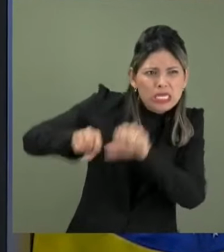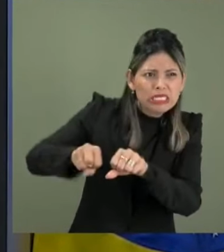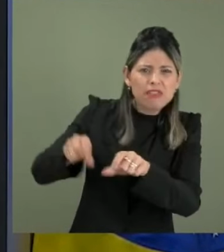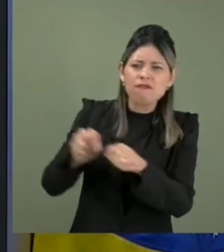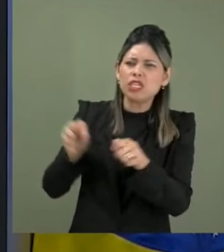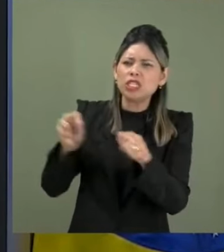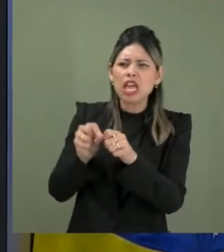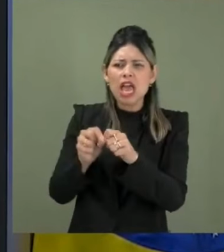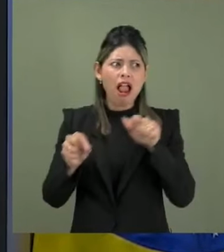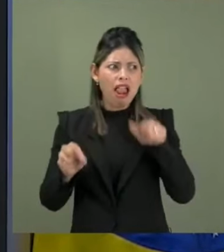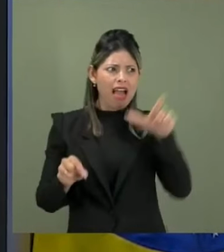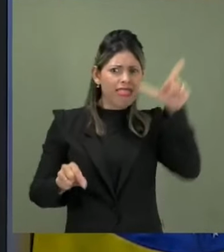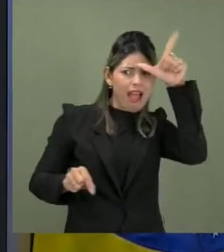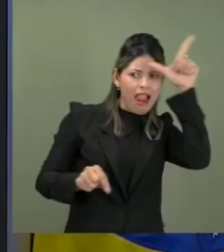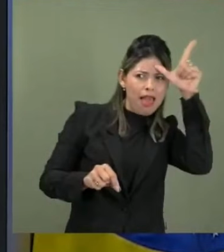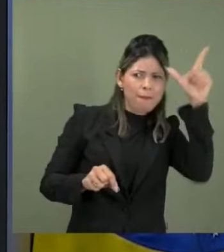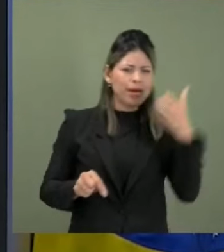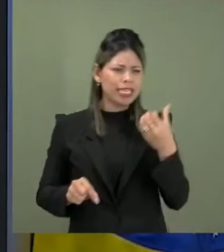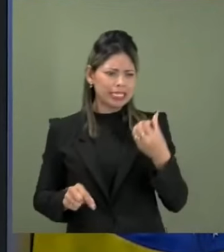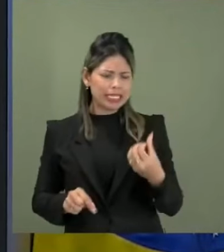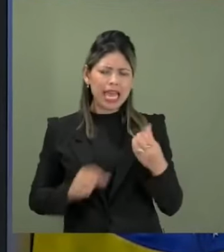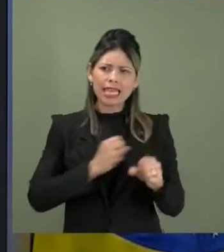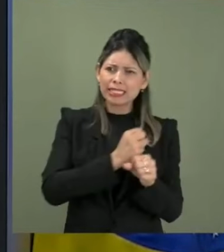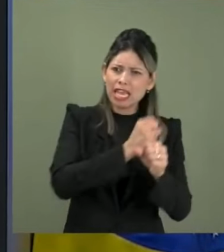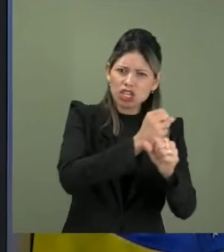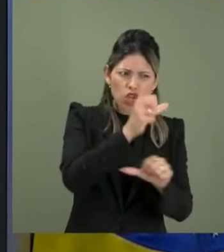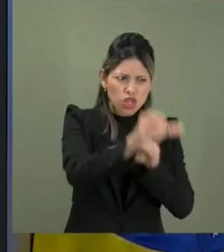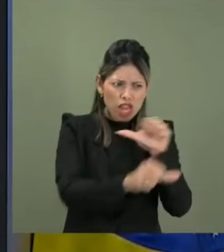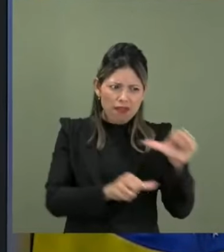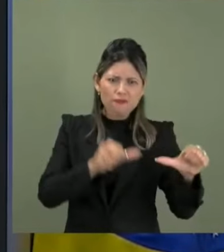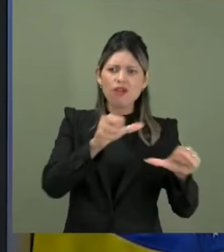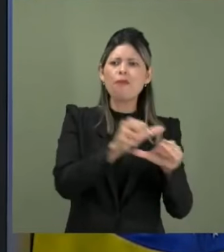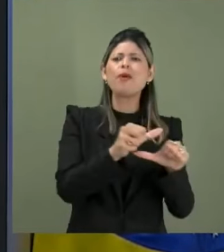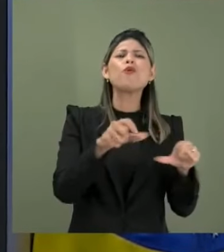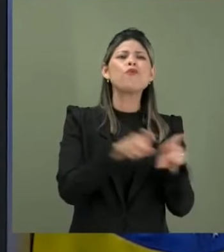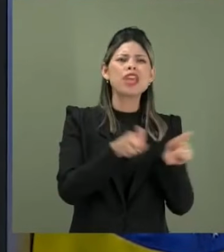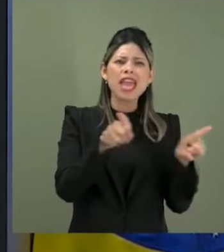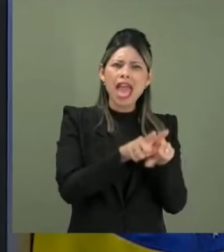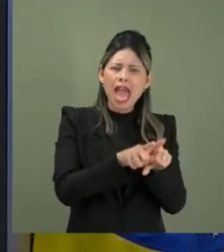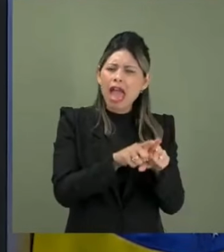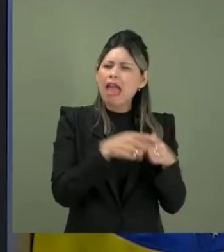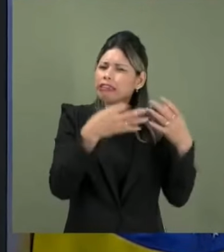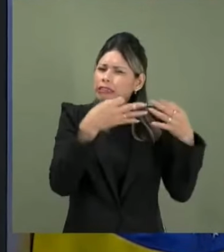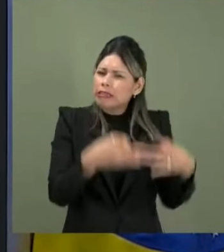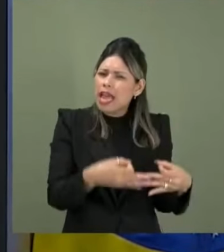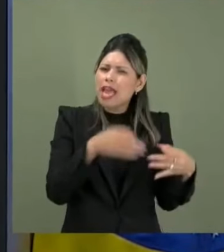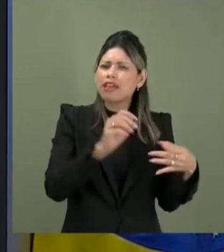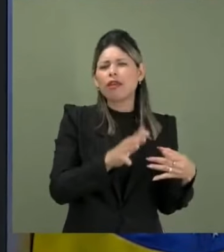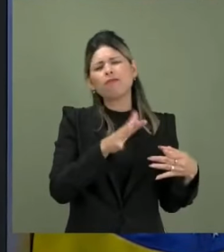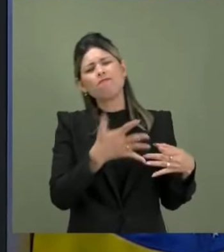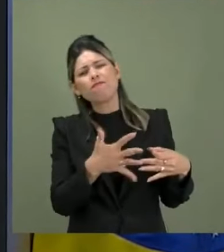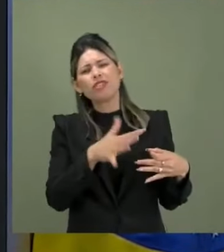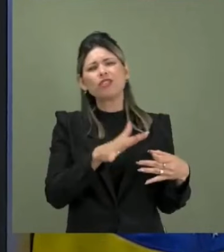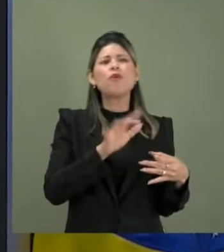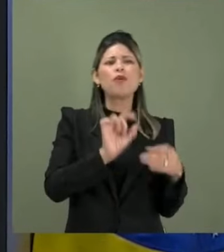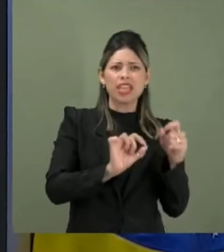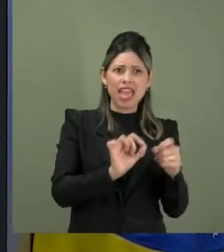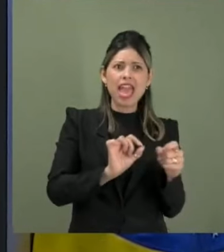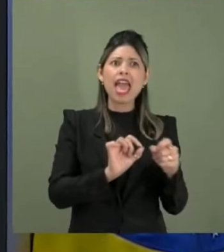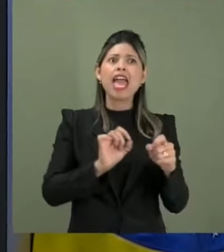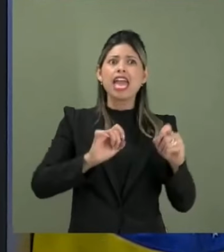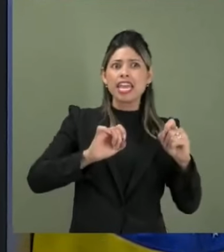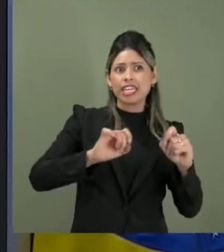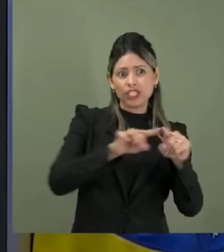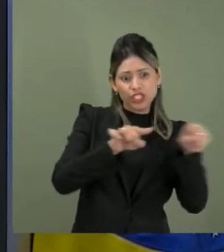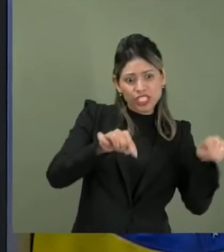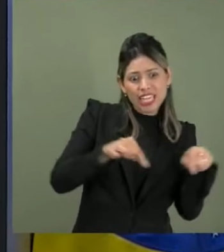em 6 anos, que é transformar antissemitas civilizados, vamos dizer assim, de salas de estar,